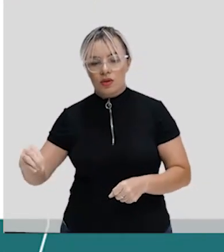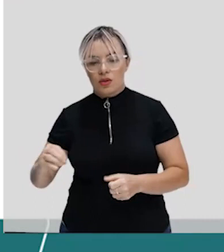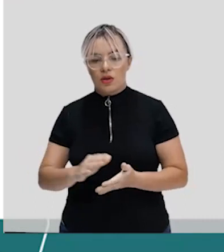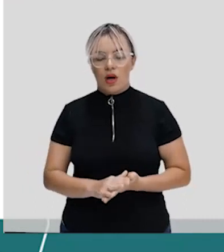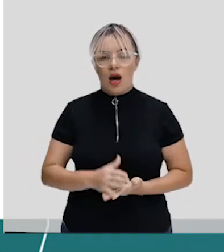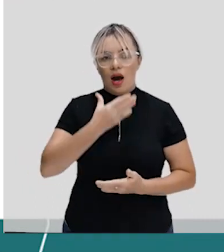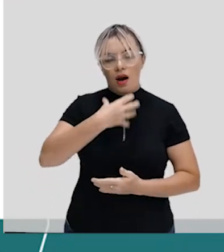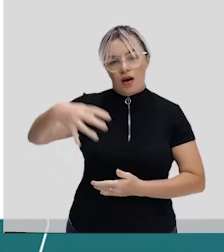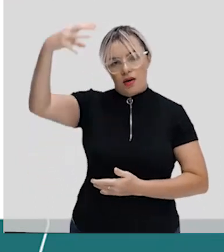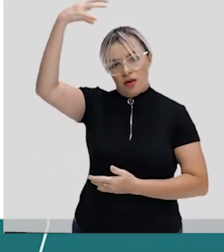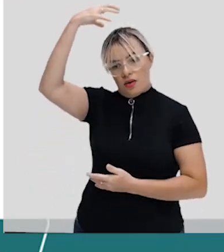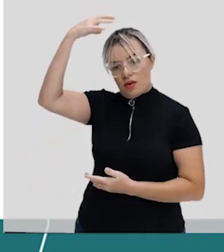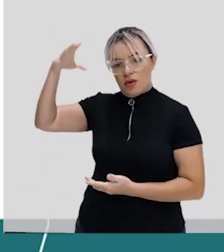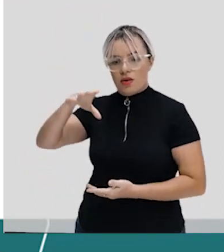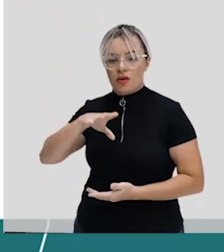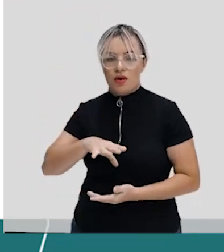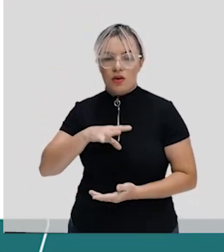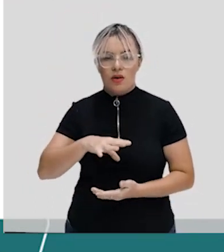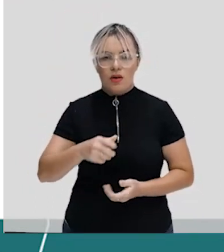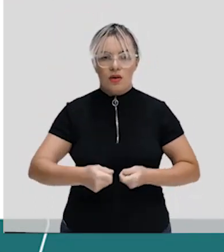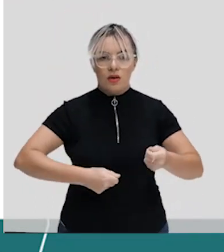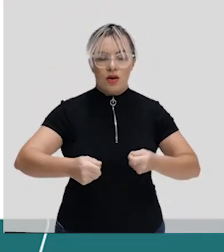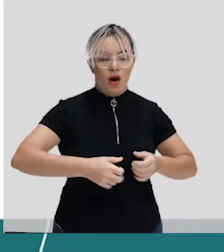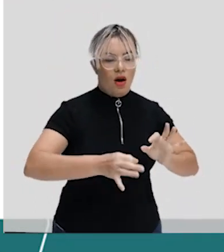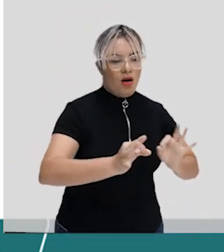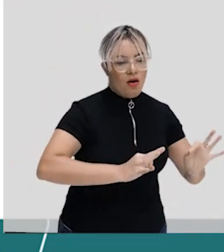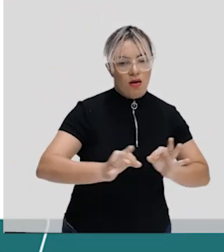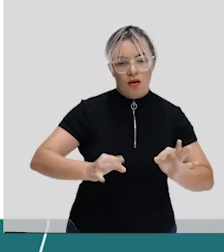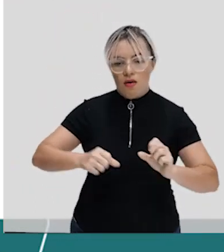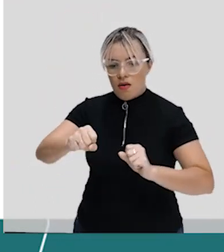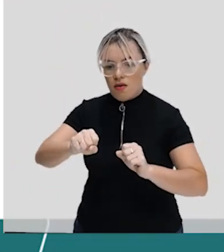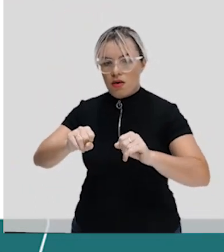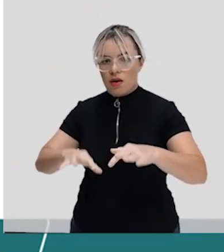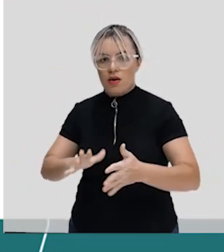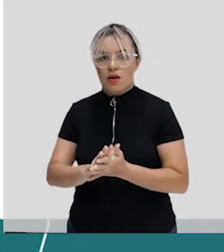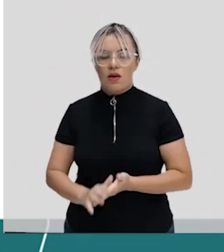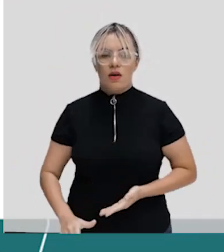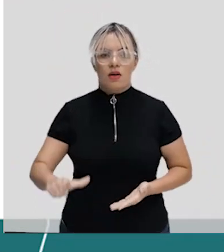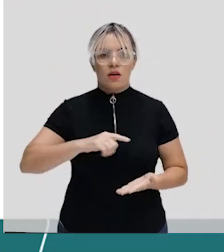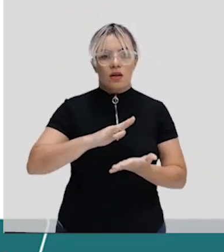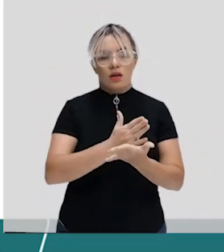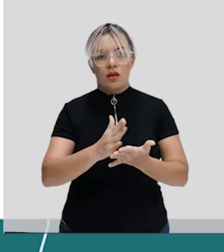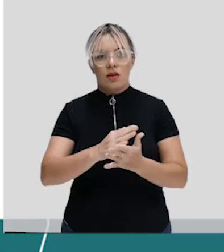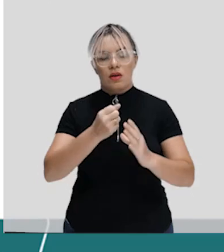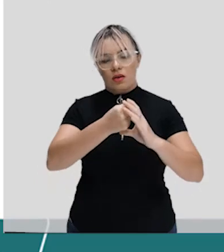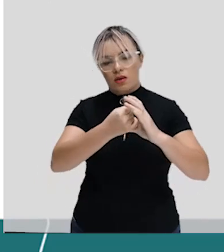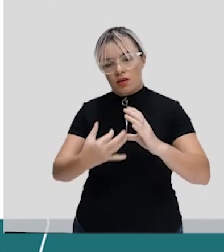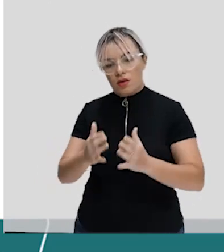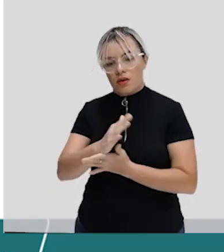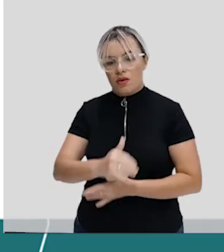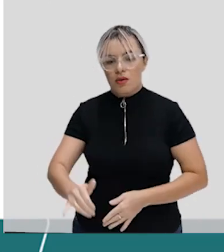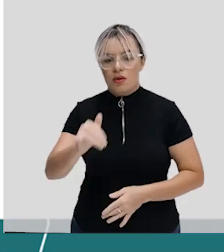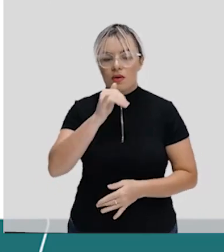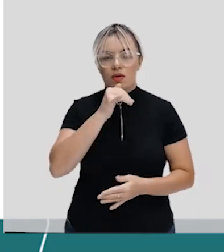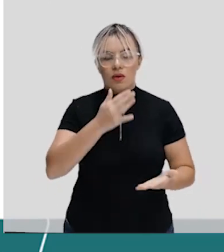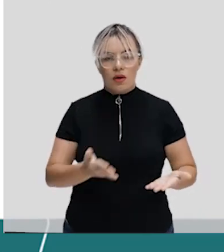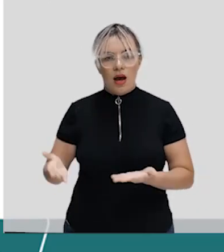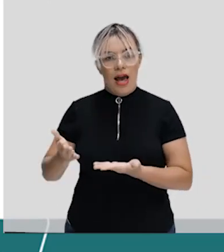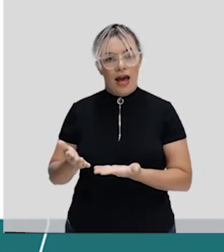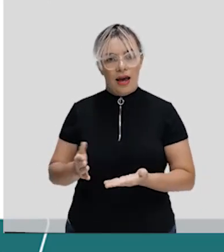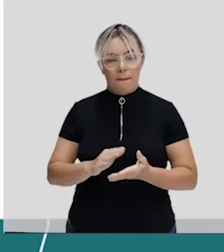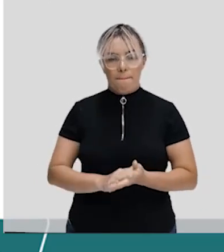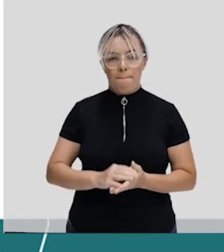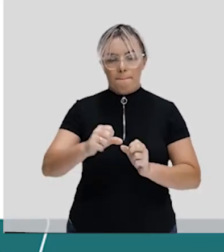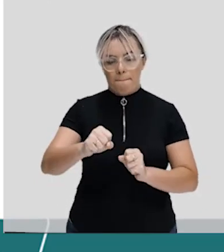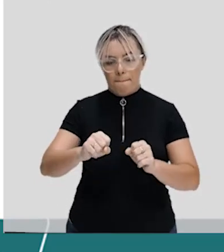está montando essa colonização, nós temos algumas características importantes. Por exemplo, essa colonização,